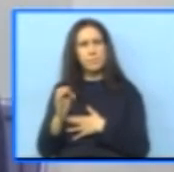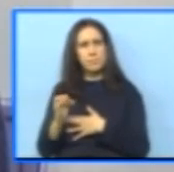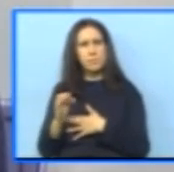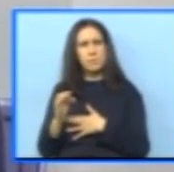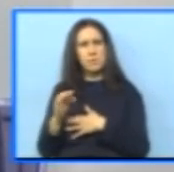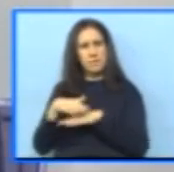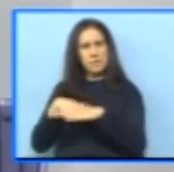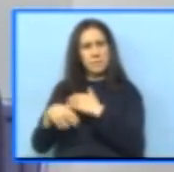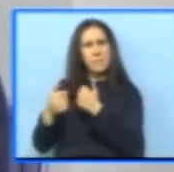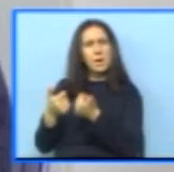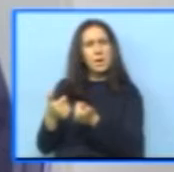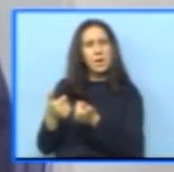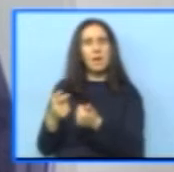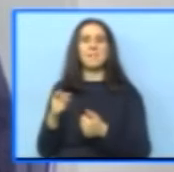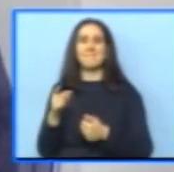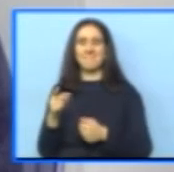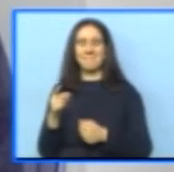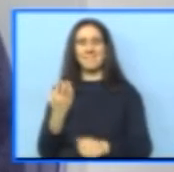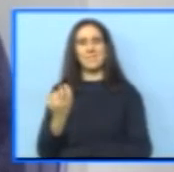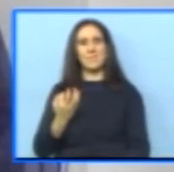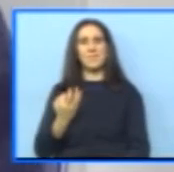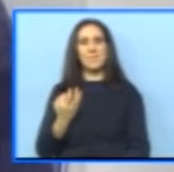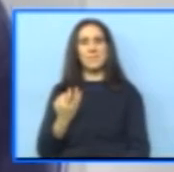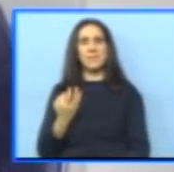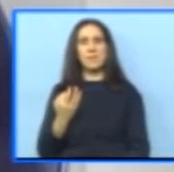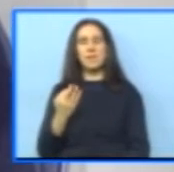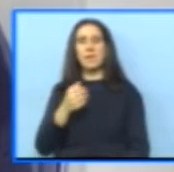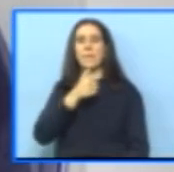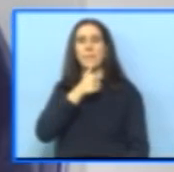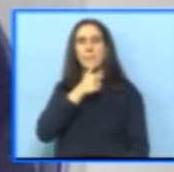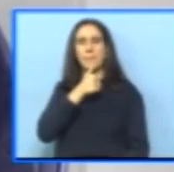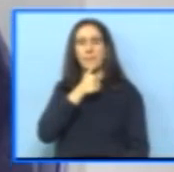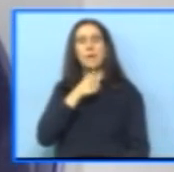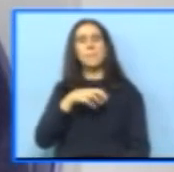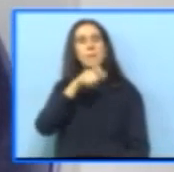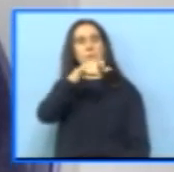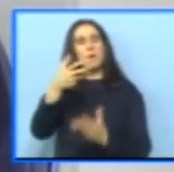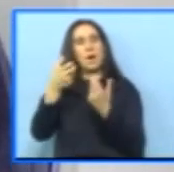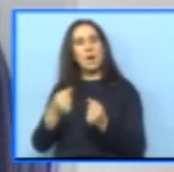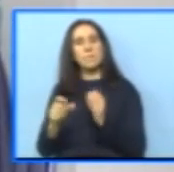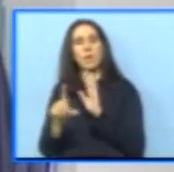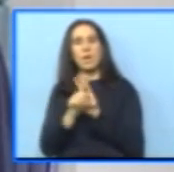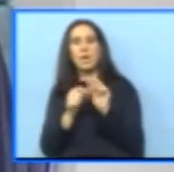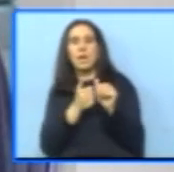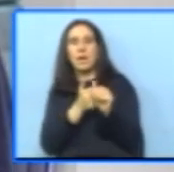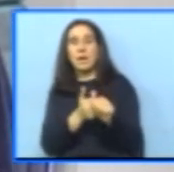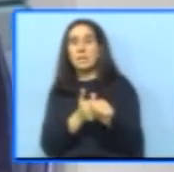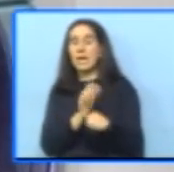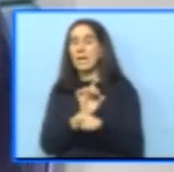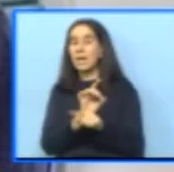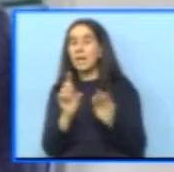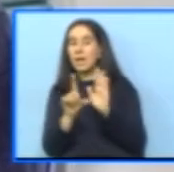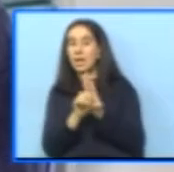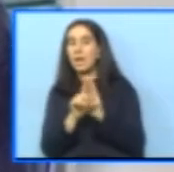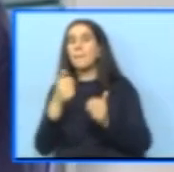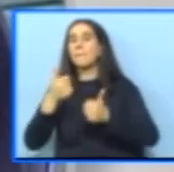fazer o bem? E aí é que surgem as questões. Porque muitos podem estar a cumprir a lei e cá está pela questão da lei ou